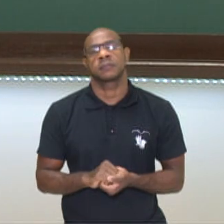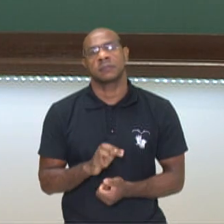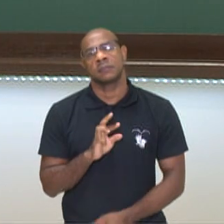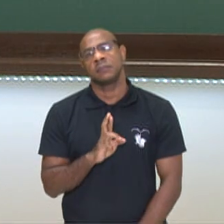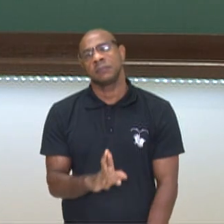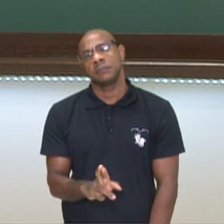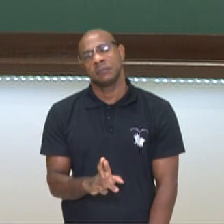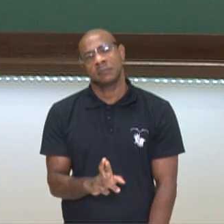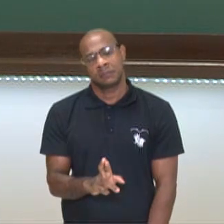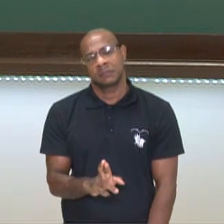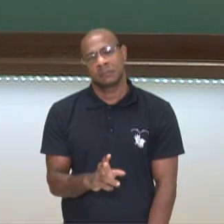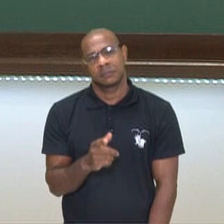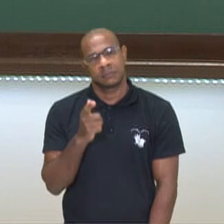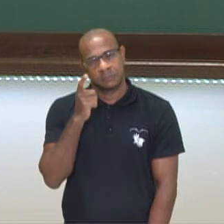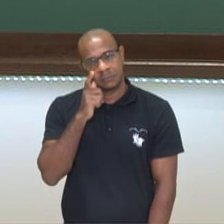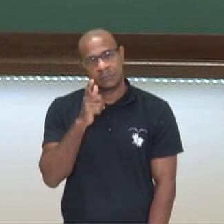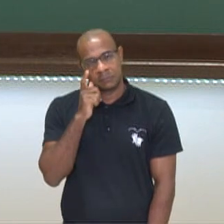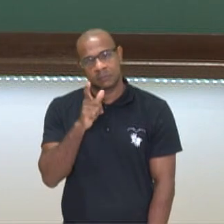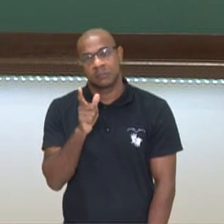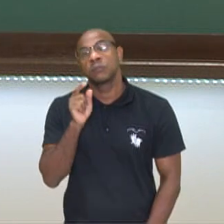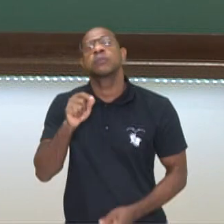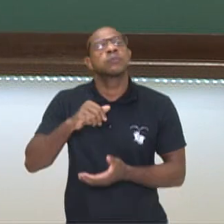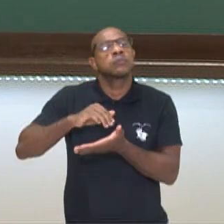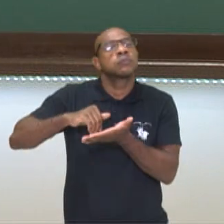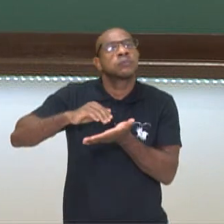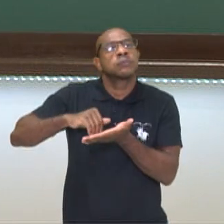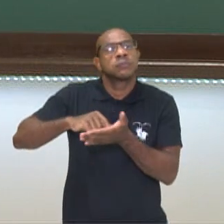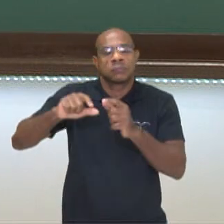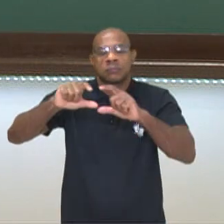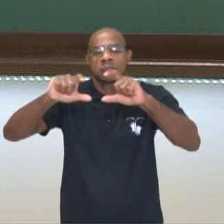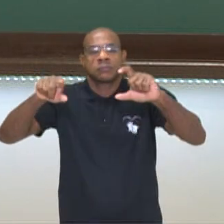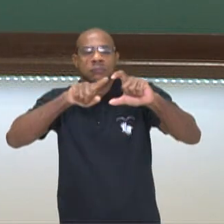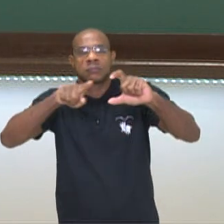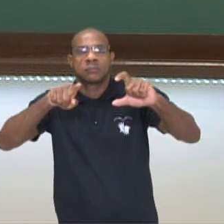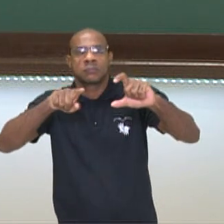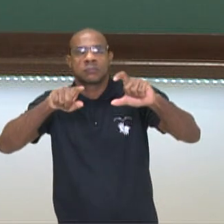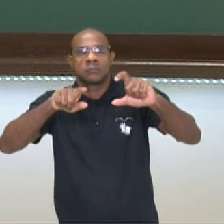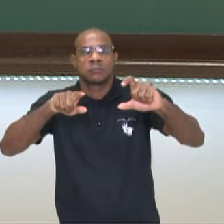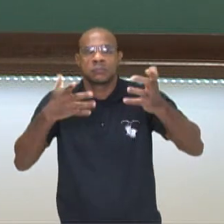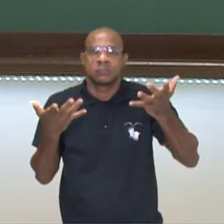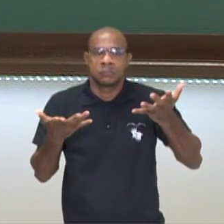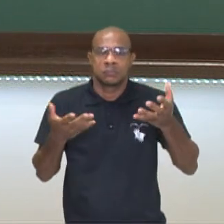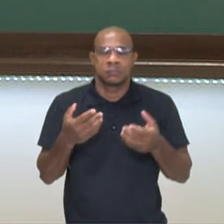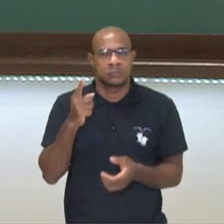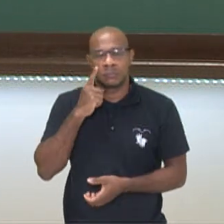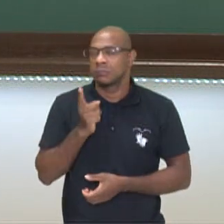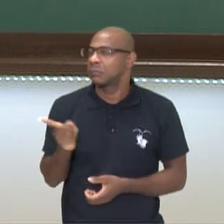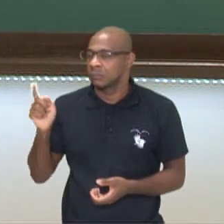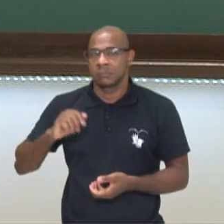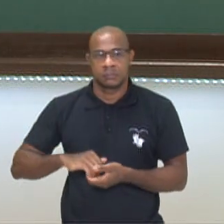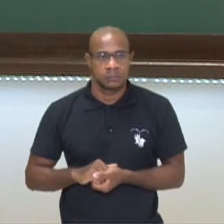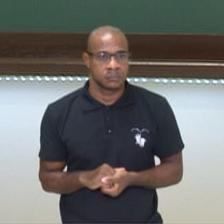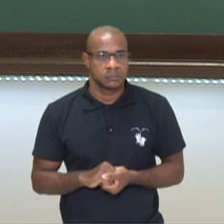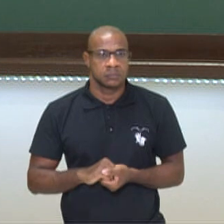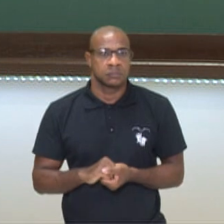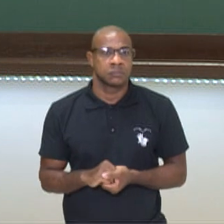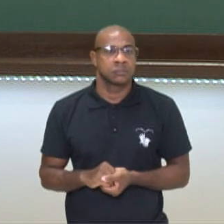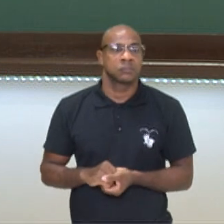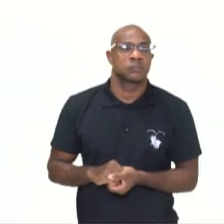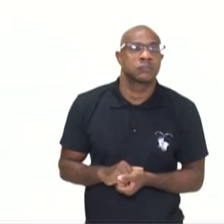Respondeu, conseguiu identificar o que foi omitido, que recurso foi utilizado nesses versos? Vejamos.